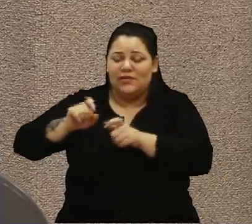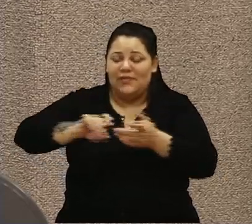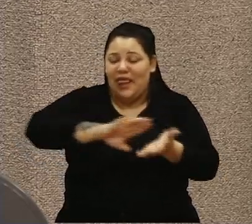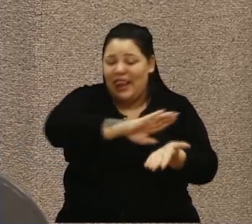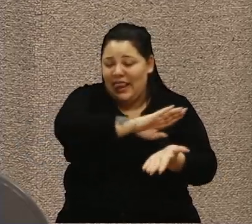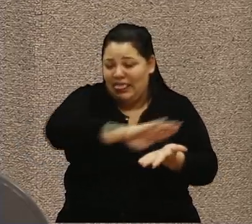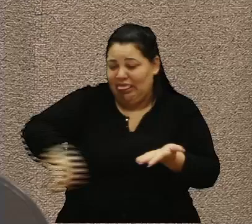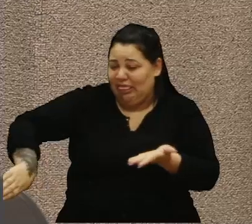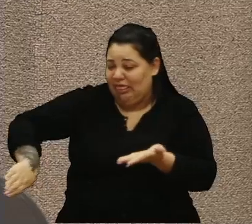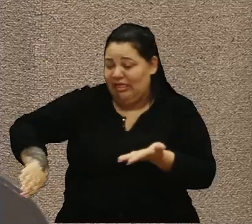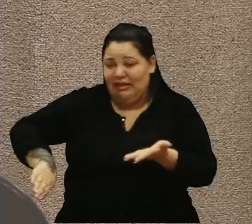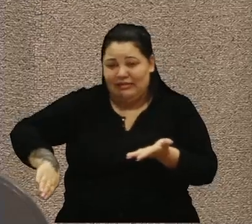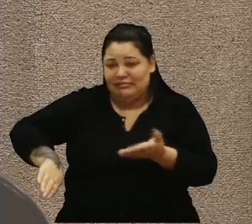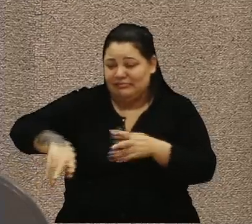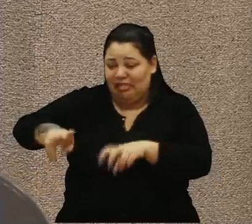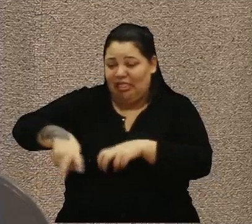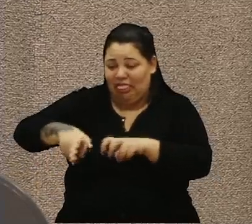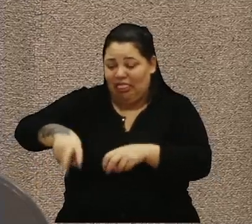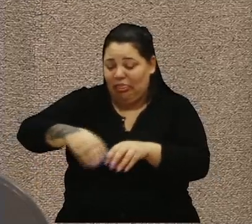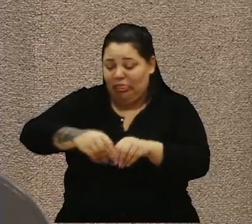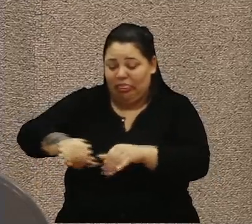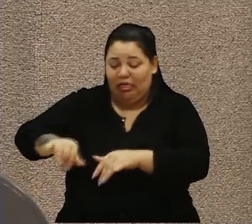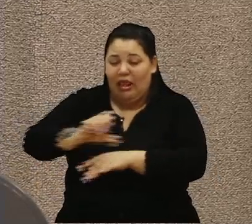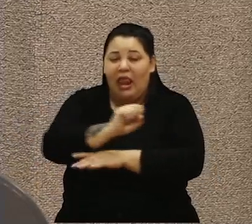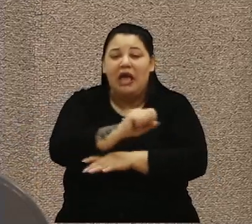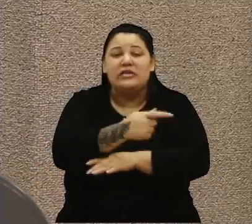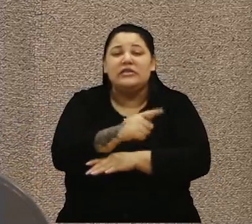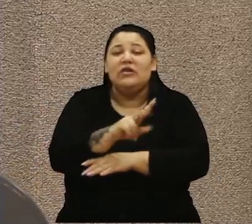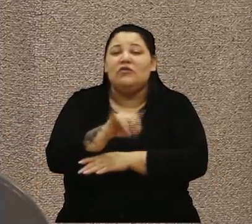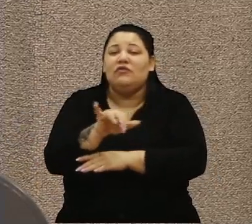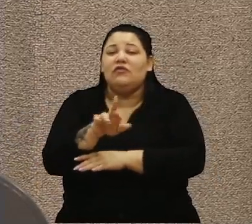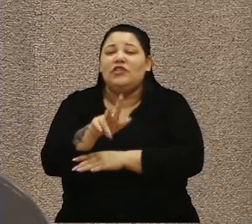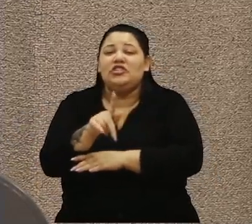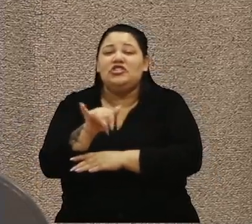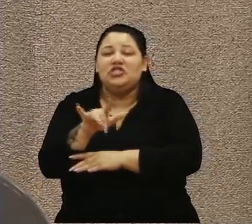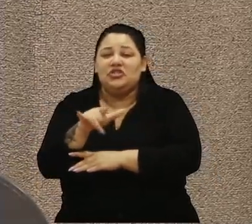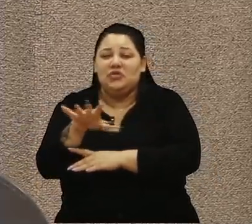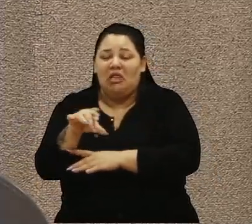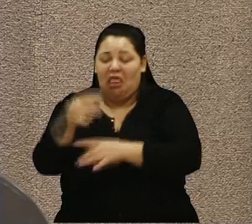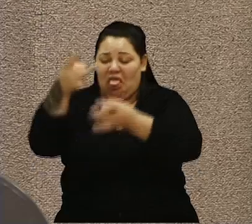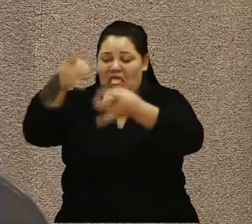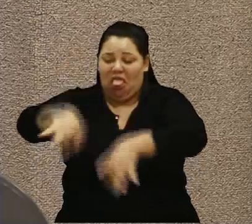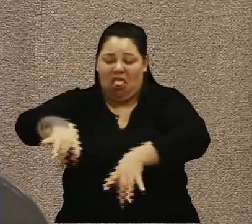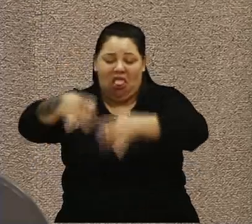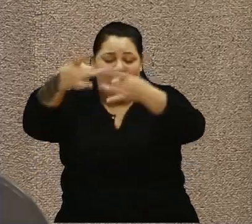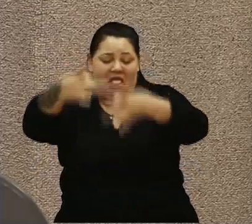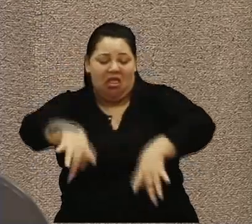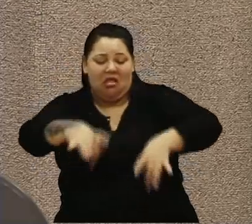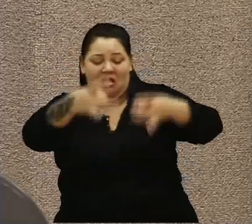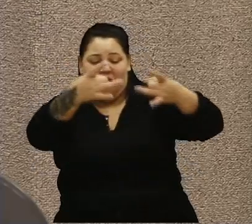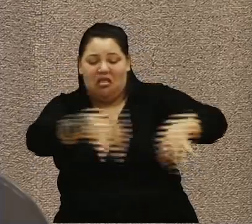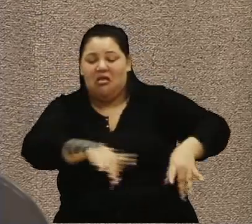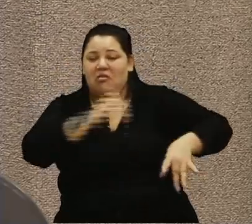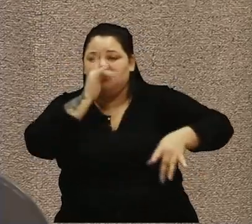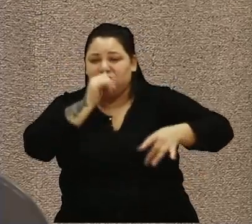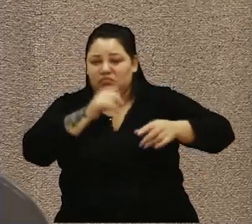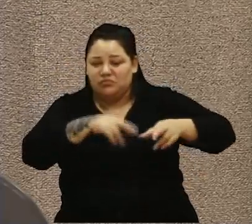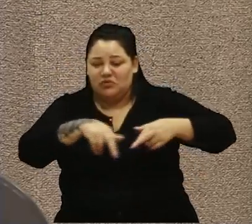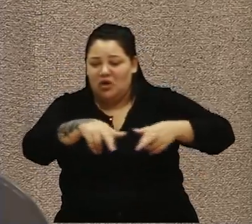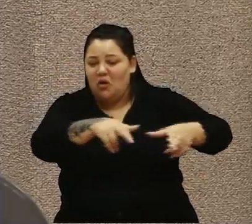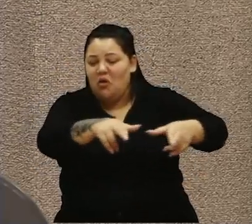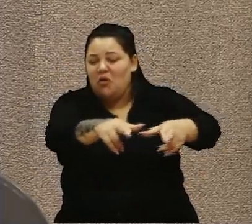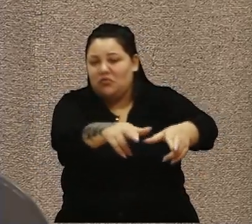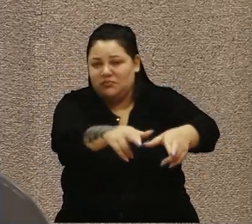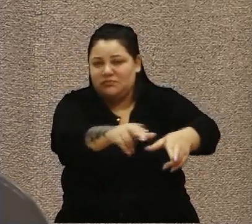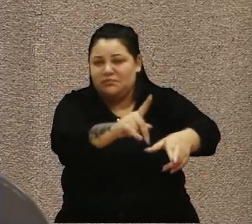vergonhoso de São Virgílio, que se largava diretamente todo o lixo no Arroio Piaí. Então é